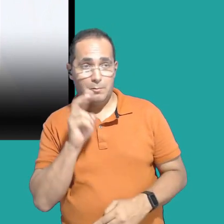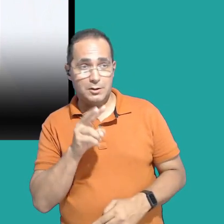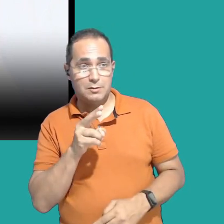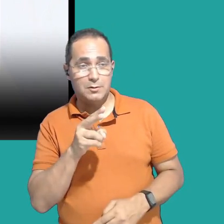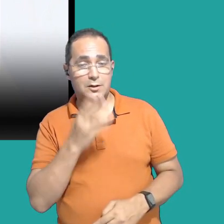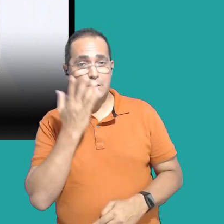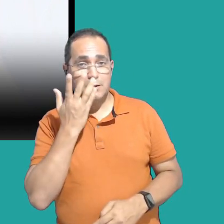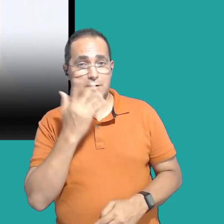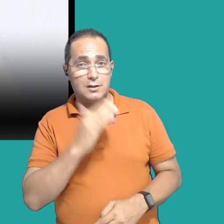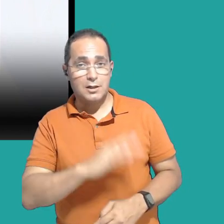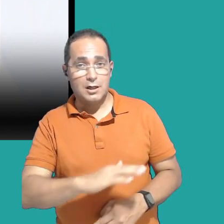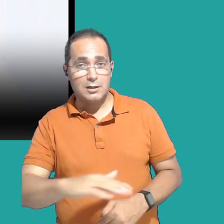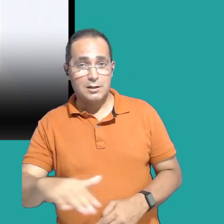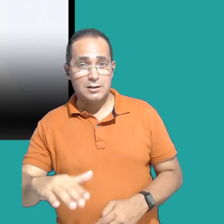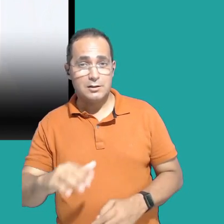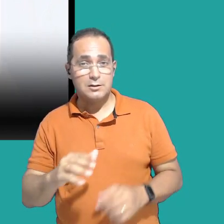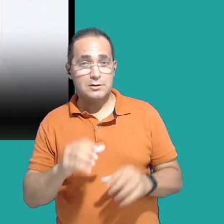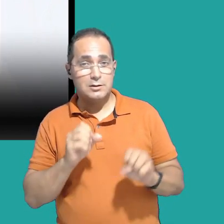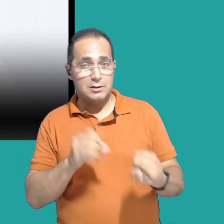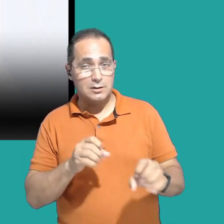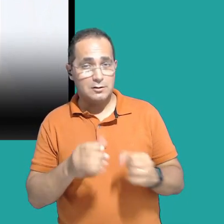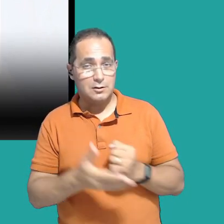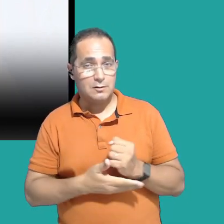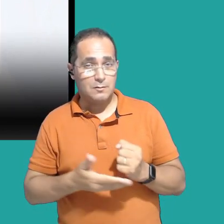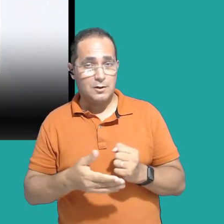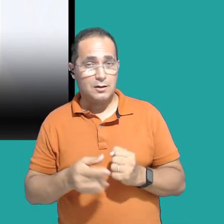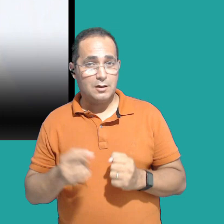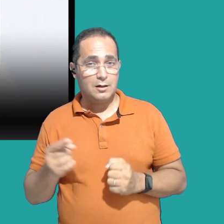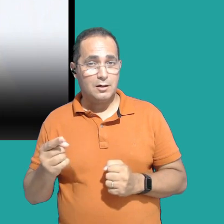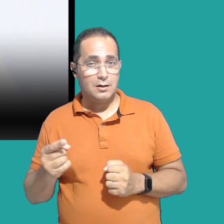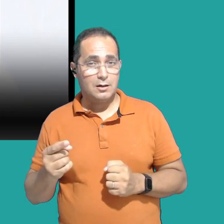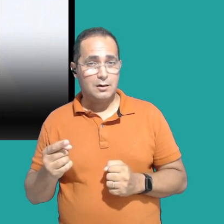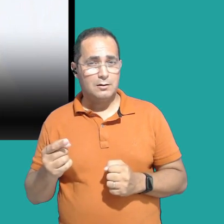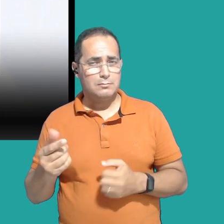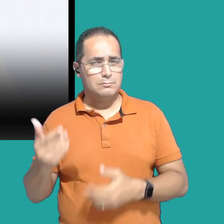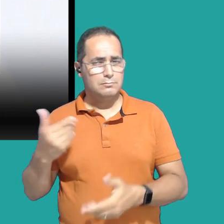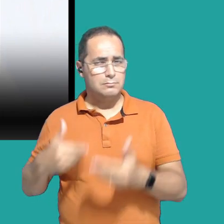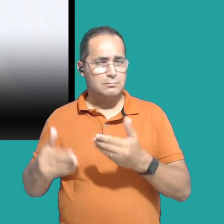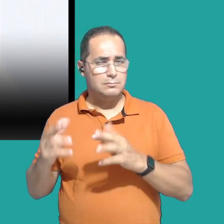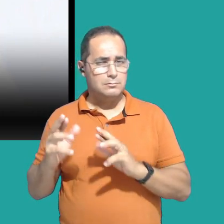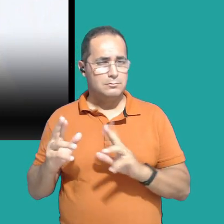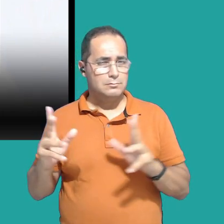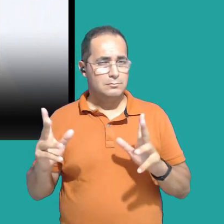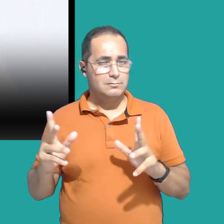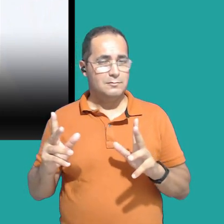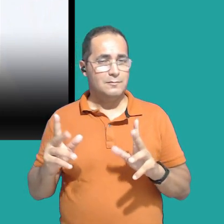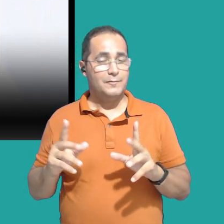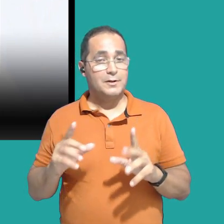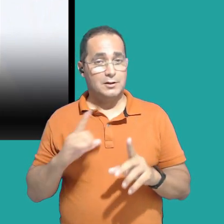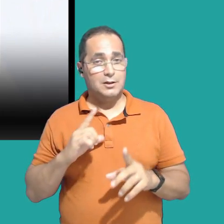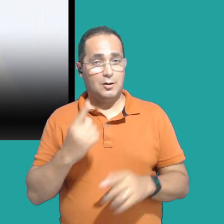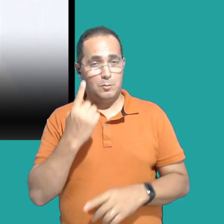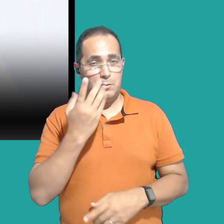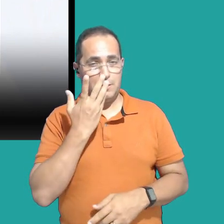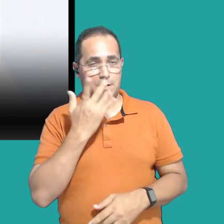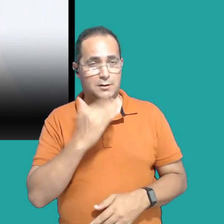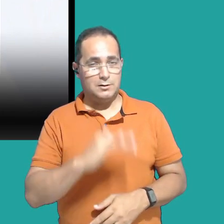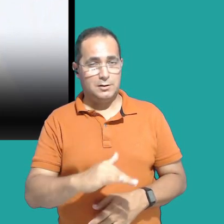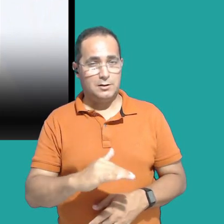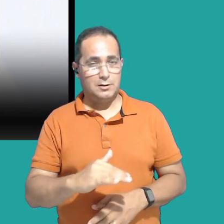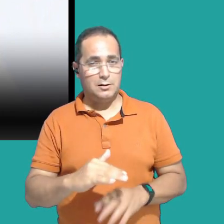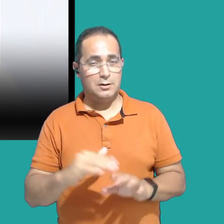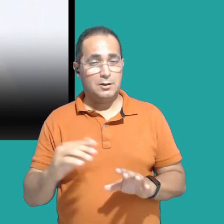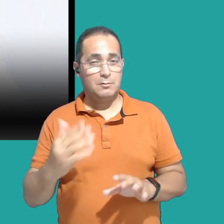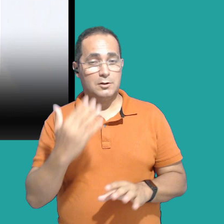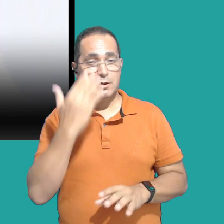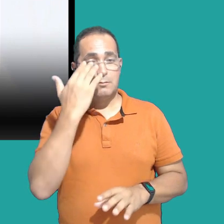escola. Porque eu comecei a perceber que as crianças, né, na educação básica, me tratavam de certa forma diferente. Eu